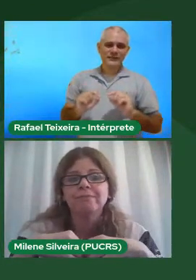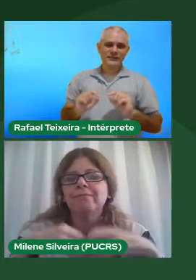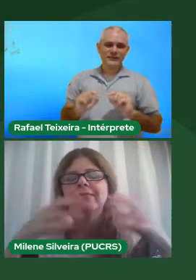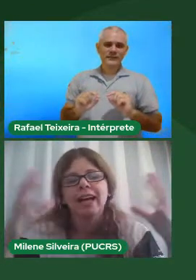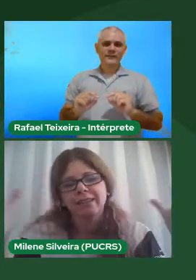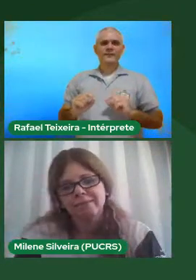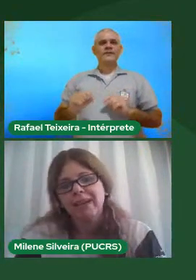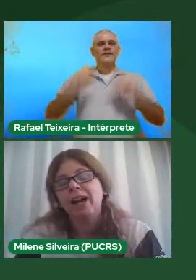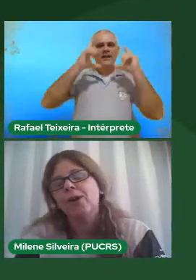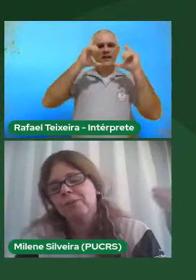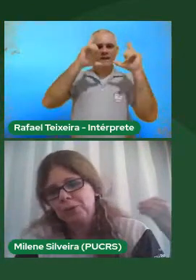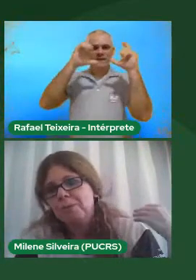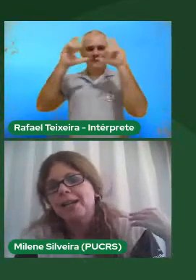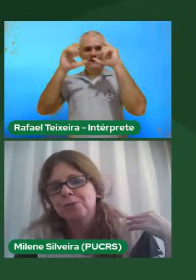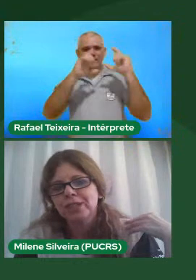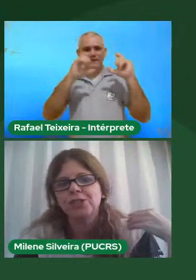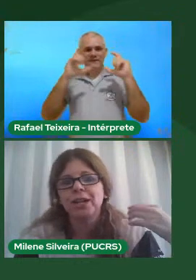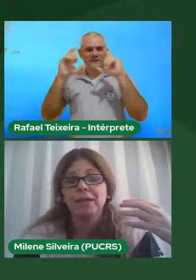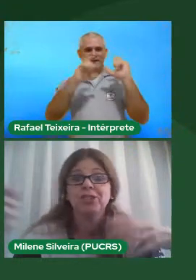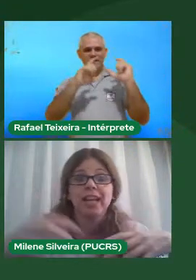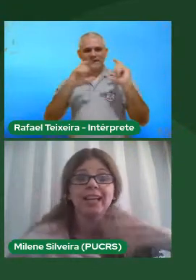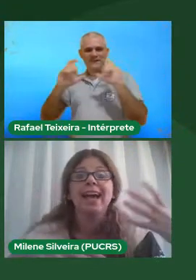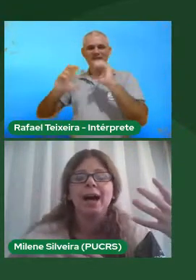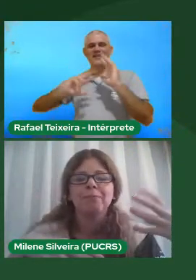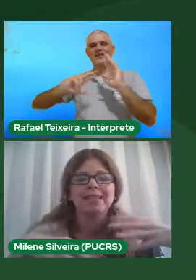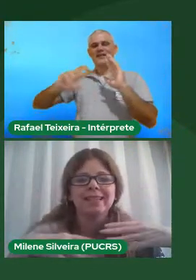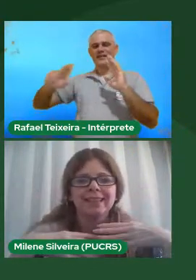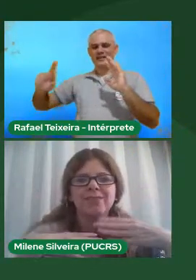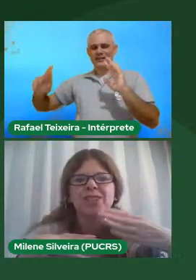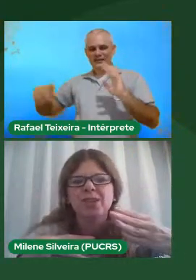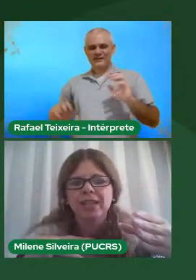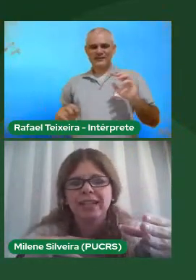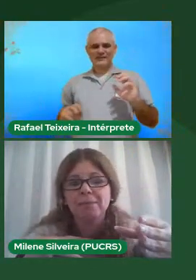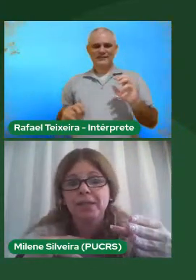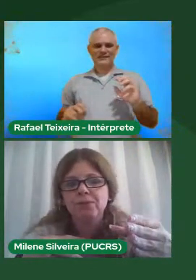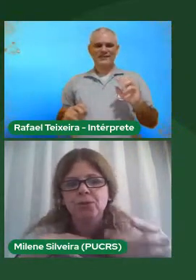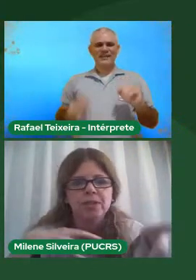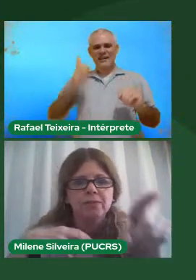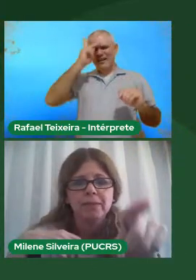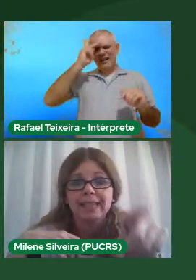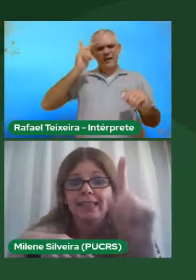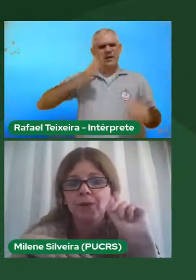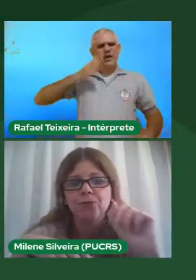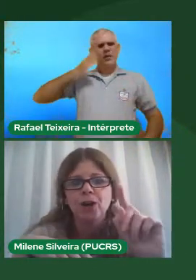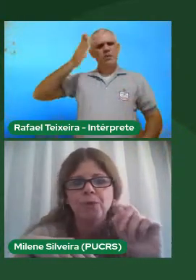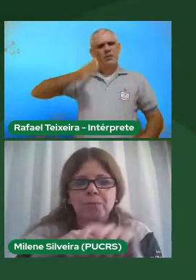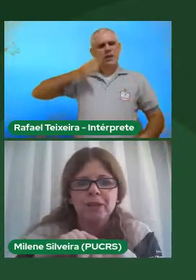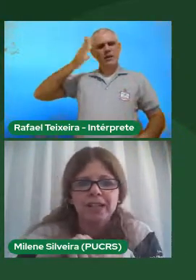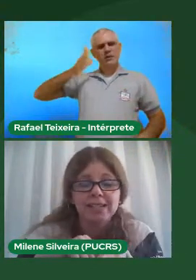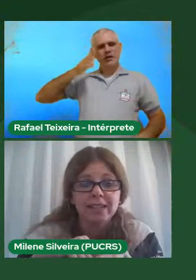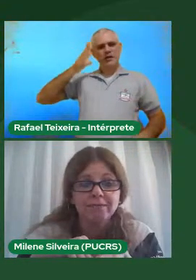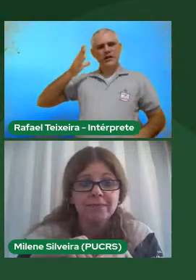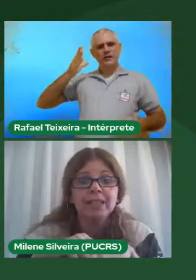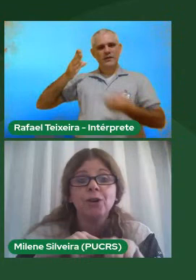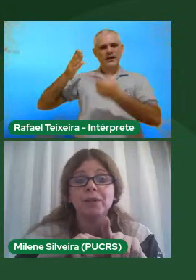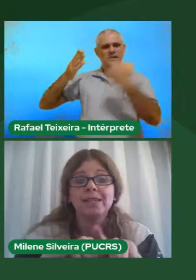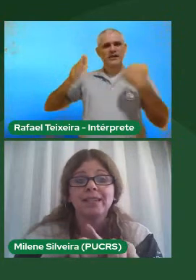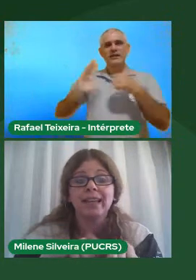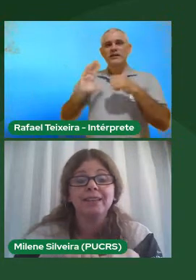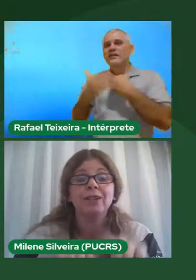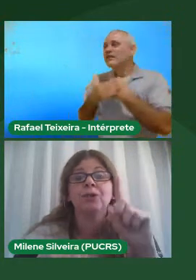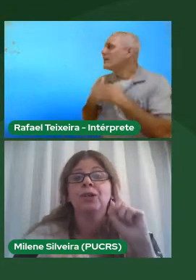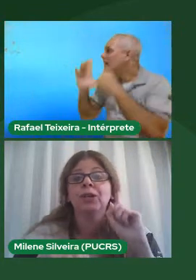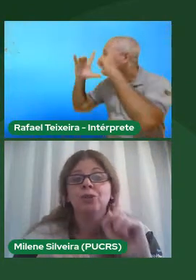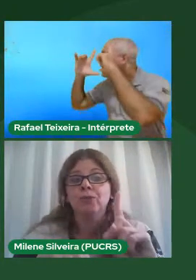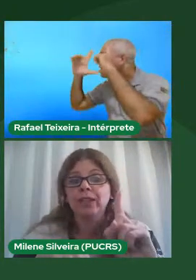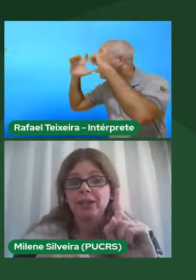fotografado agora muito mais do que antigamente, né? Apresentando, vocês já veem ali a minha evolução, mas ali não foi o meu primeiro IHC que eu